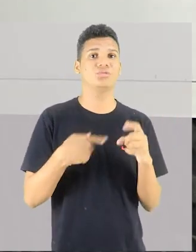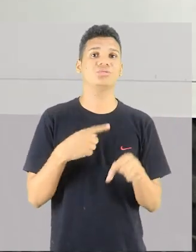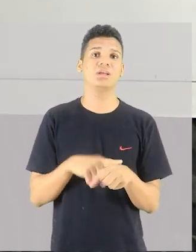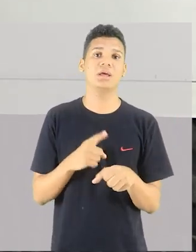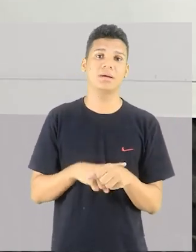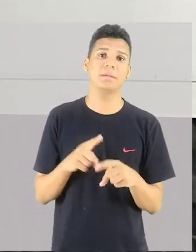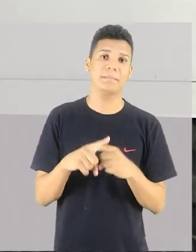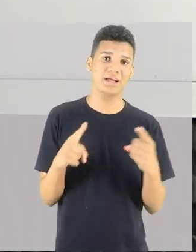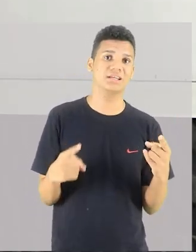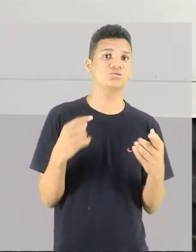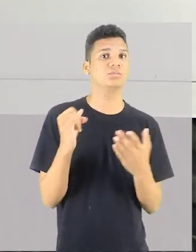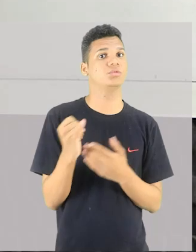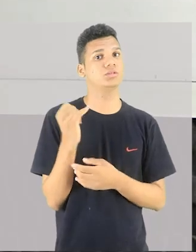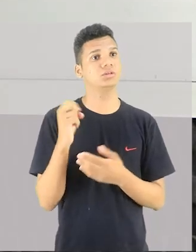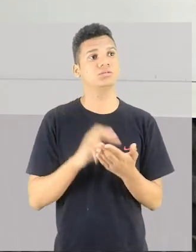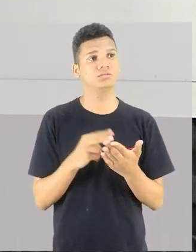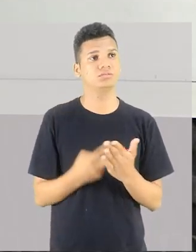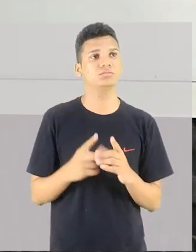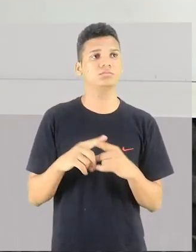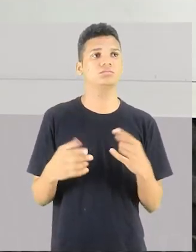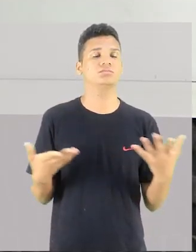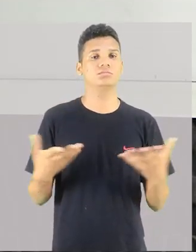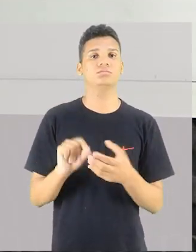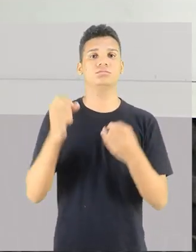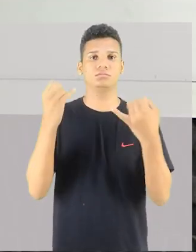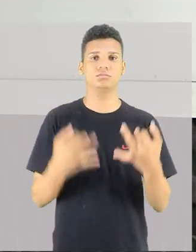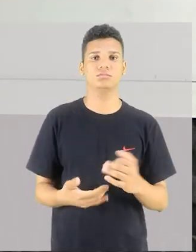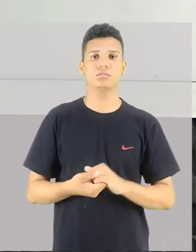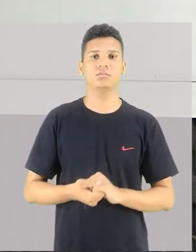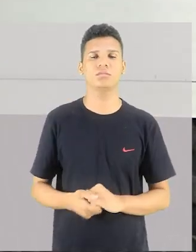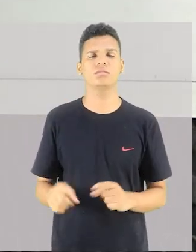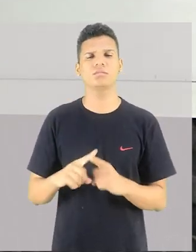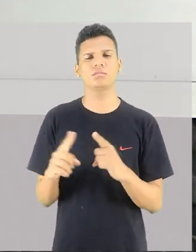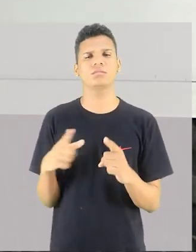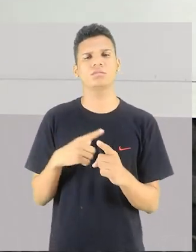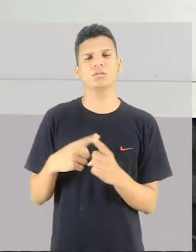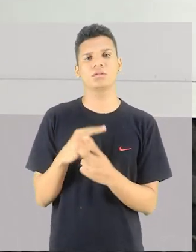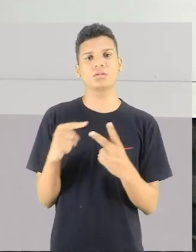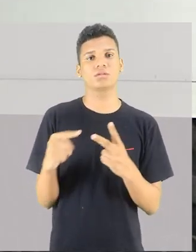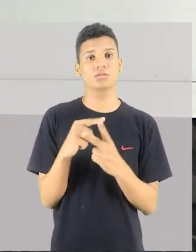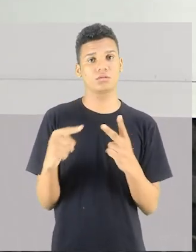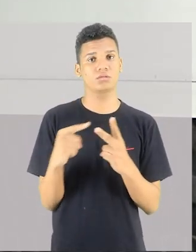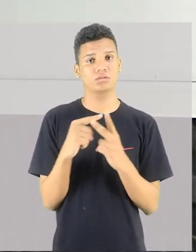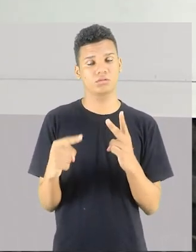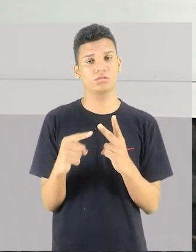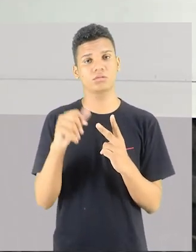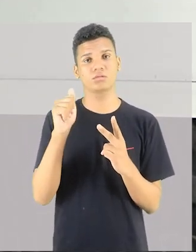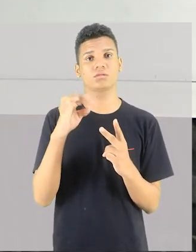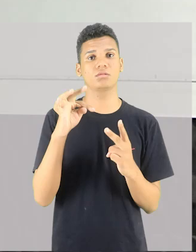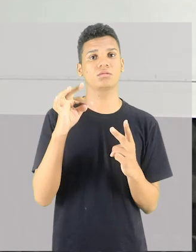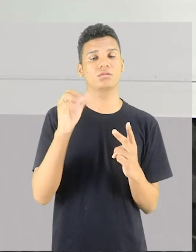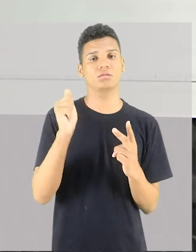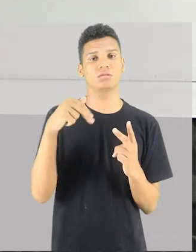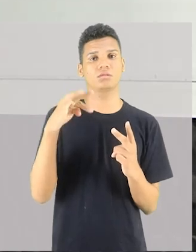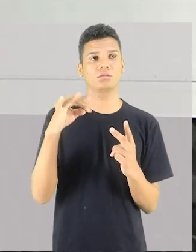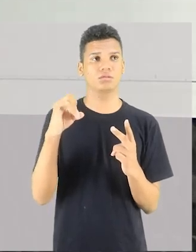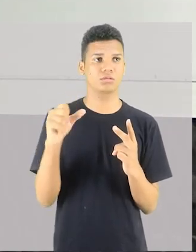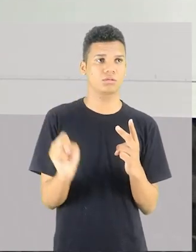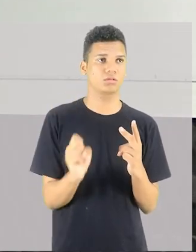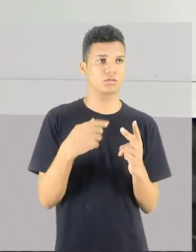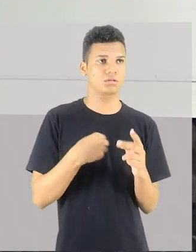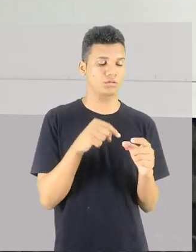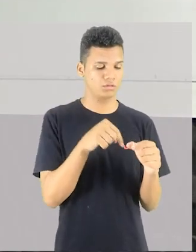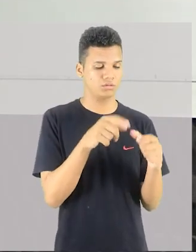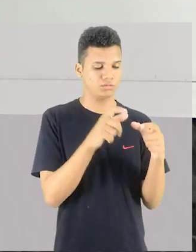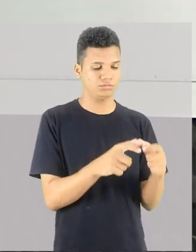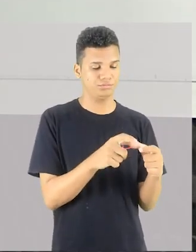importante a interpretação olha o que ele tá dizendo ele falou que ele tinha duas antenas posicionadas no ponto o